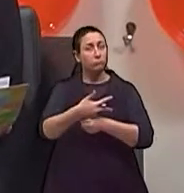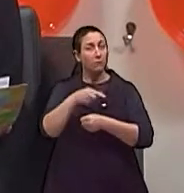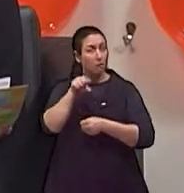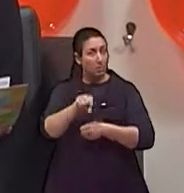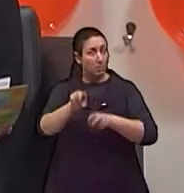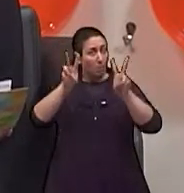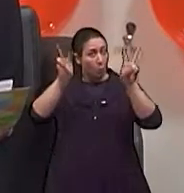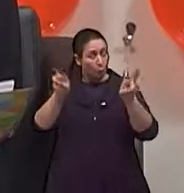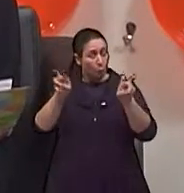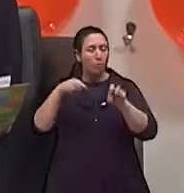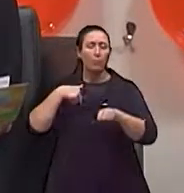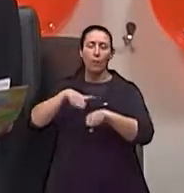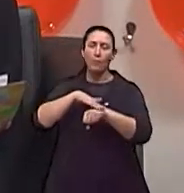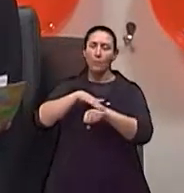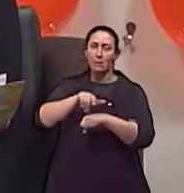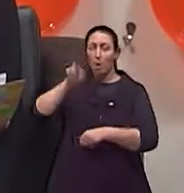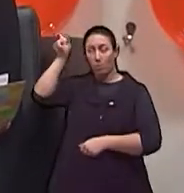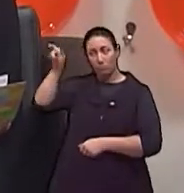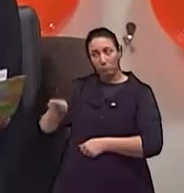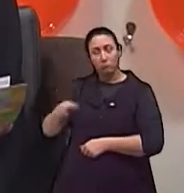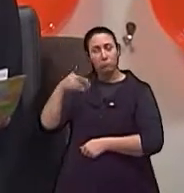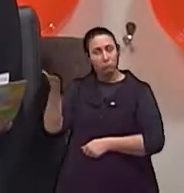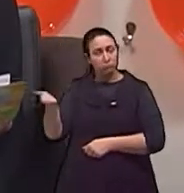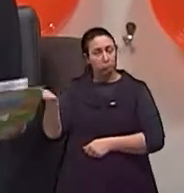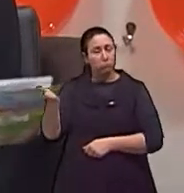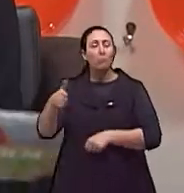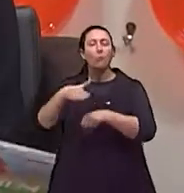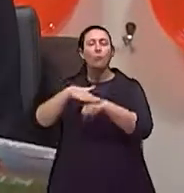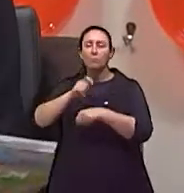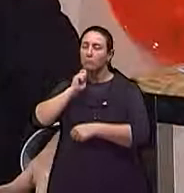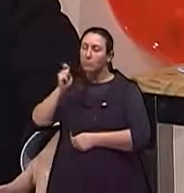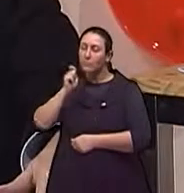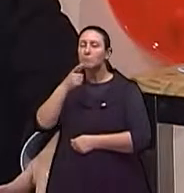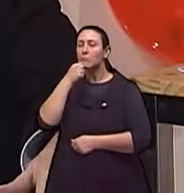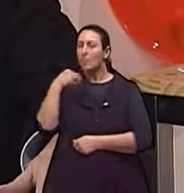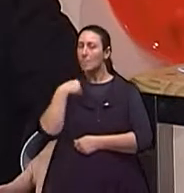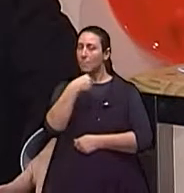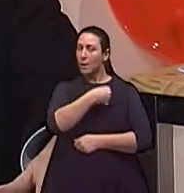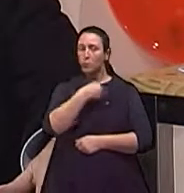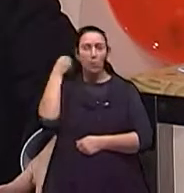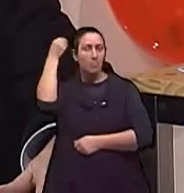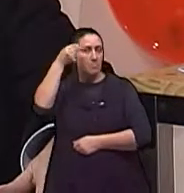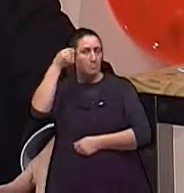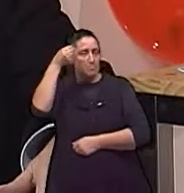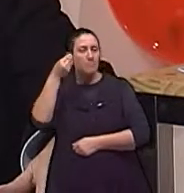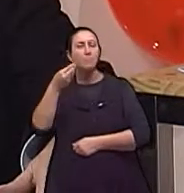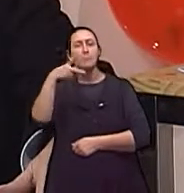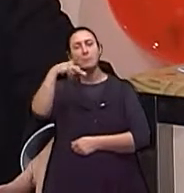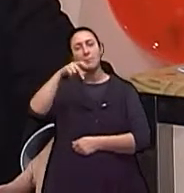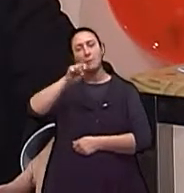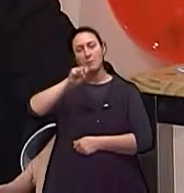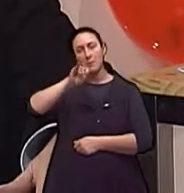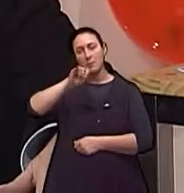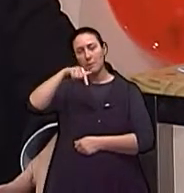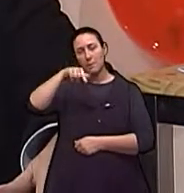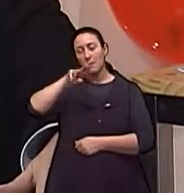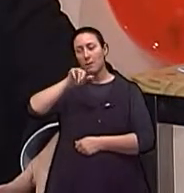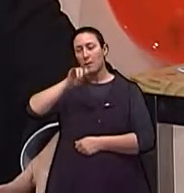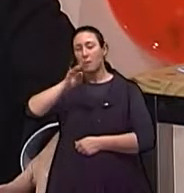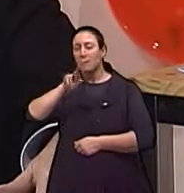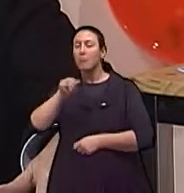outras questões eu converso a partir de agora aqui no estúdio com o médico psiquiatra e coordenador do grupo de pesquisa